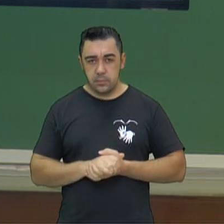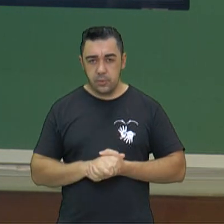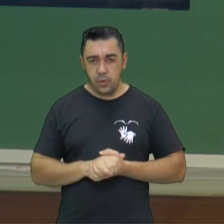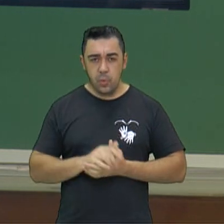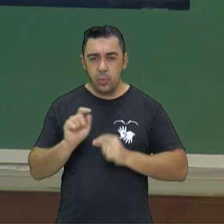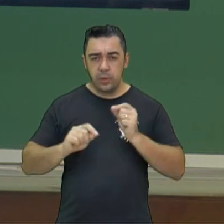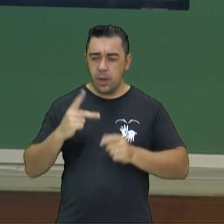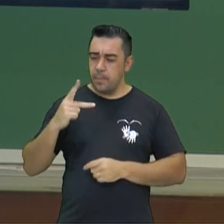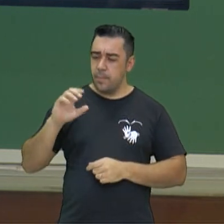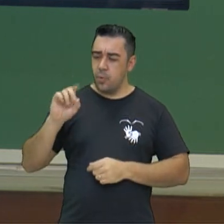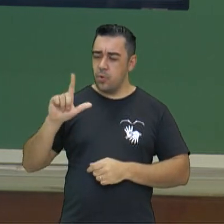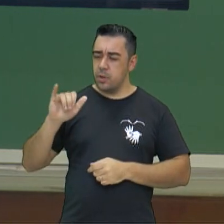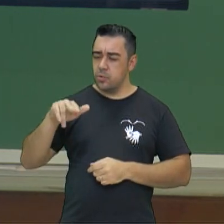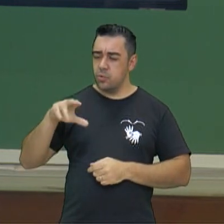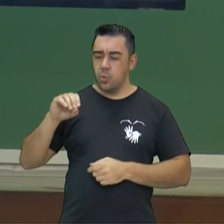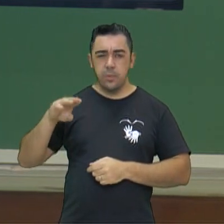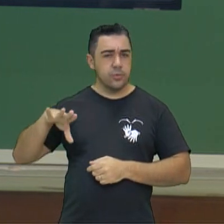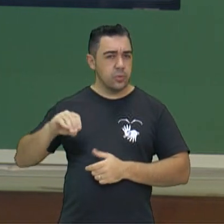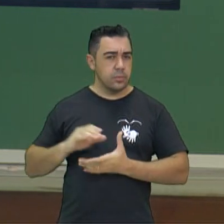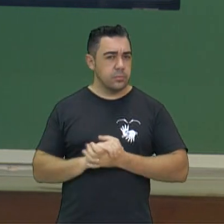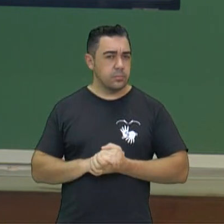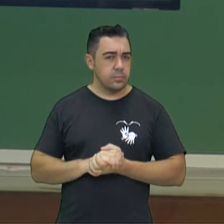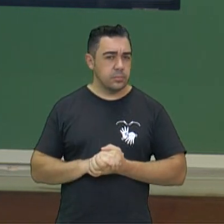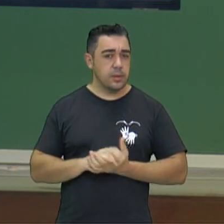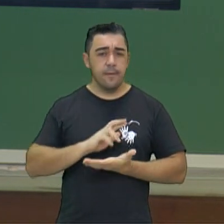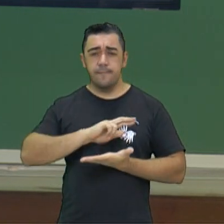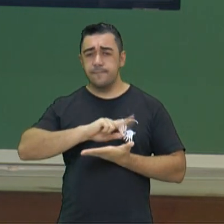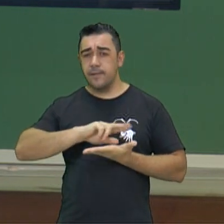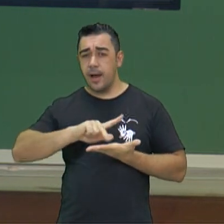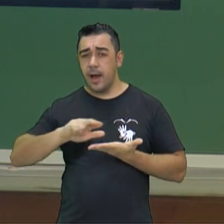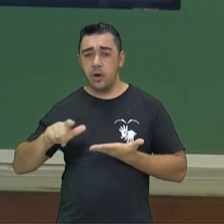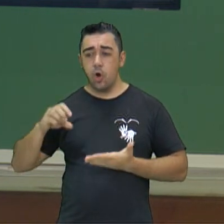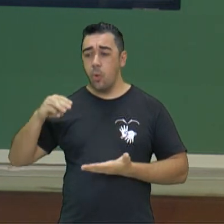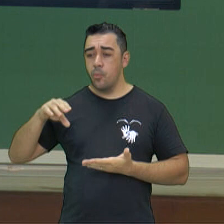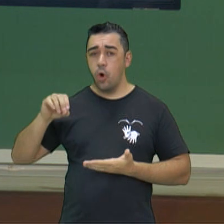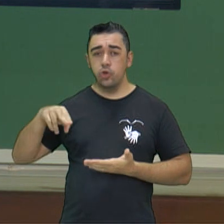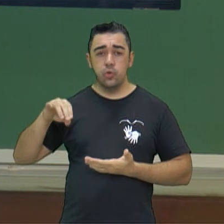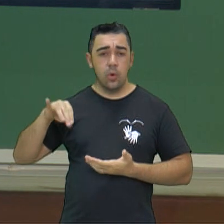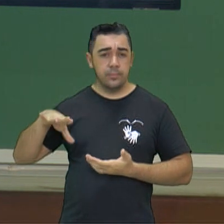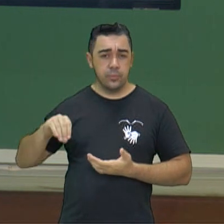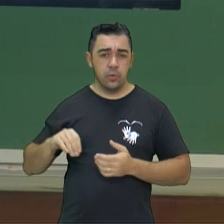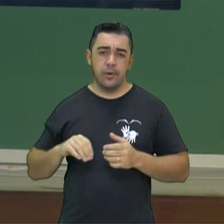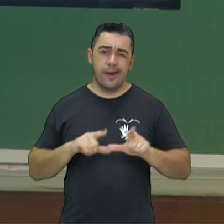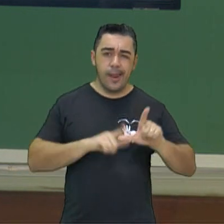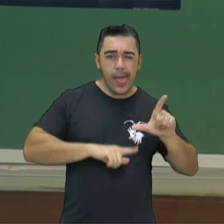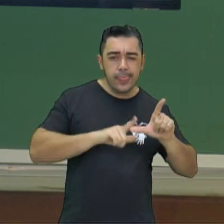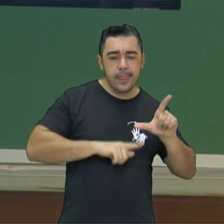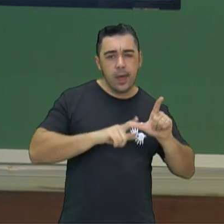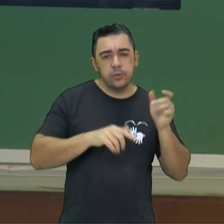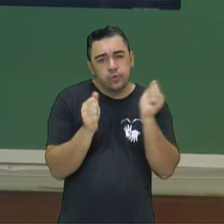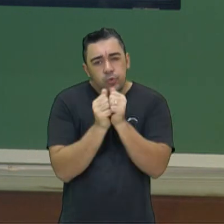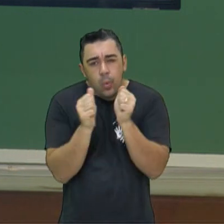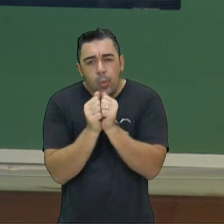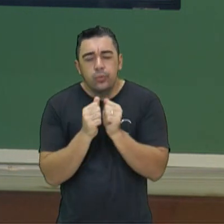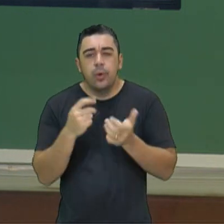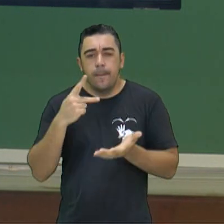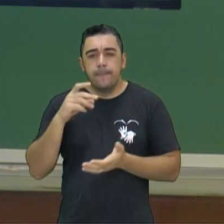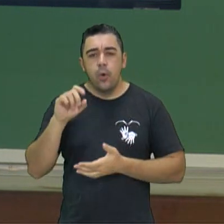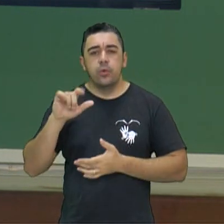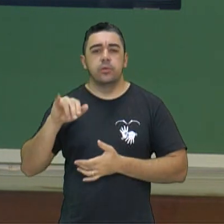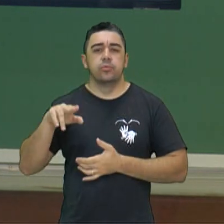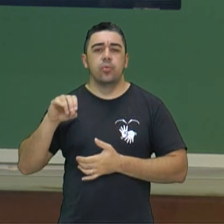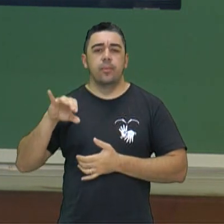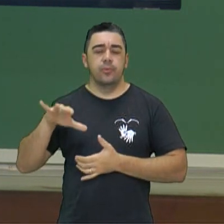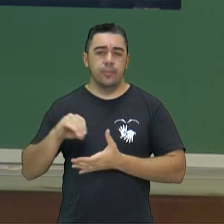é mesmo um polinômio? Lembra o que é um polinômio? São vários monômios, né? Então, eu tenho ali vários monômios, eu vou ter um